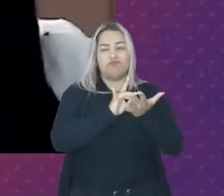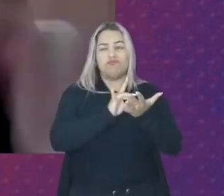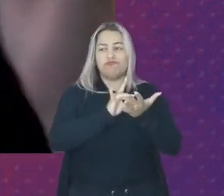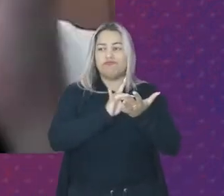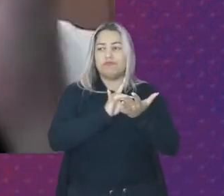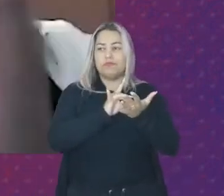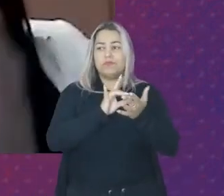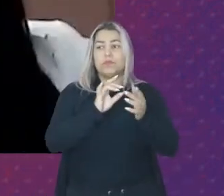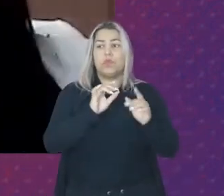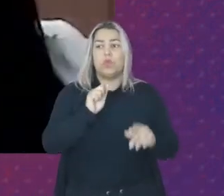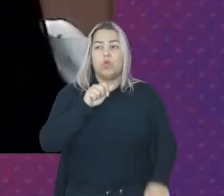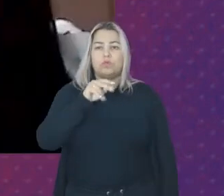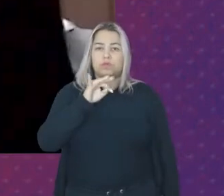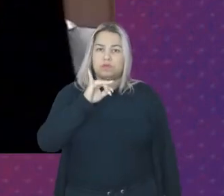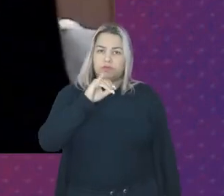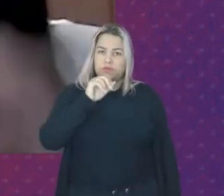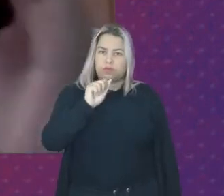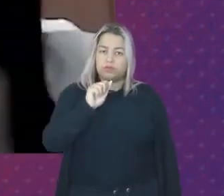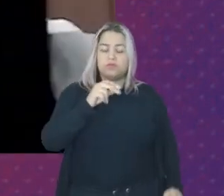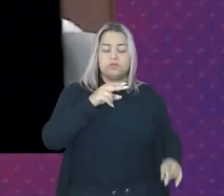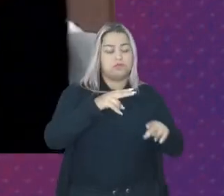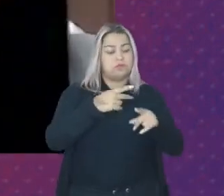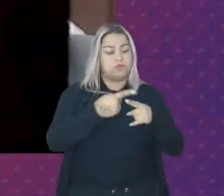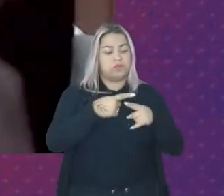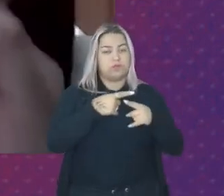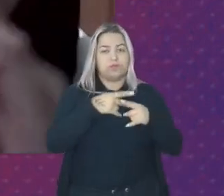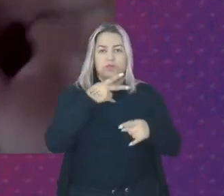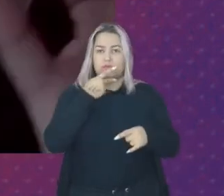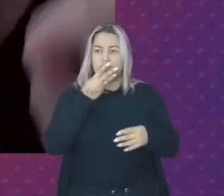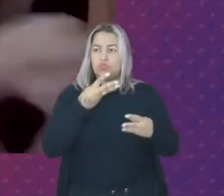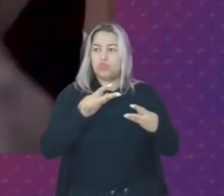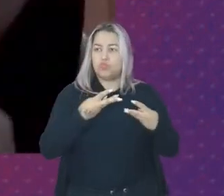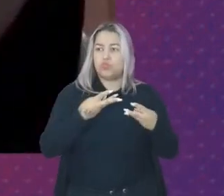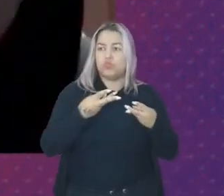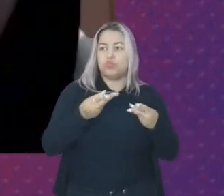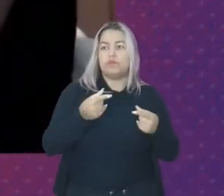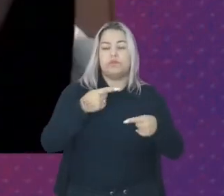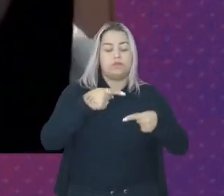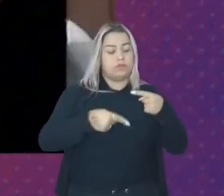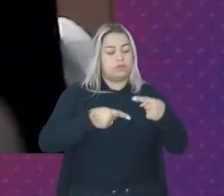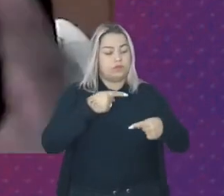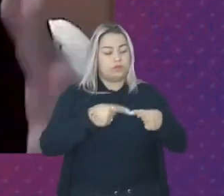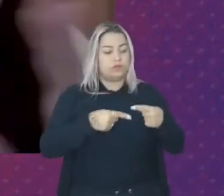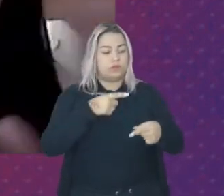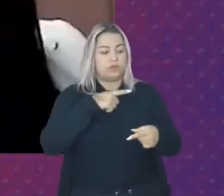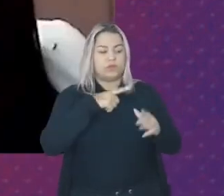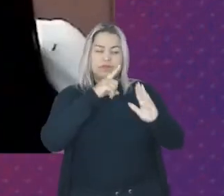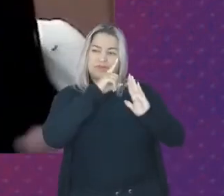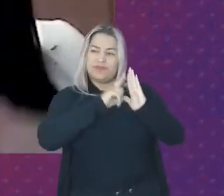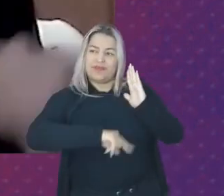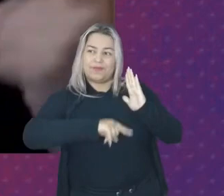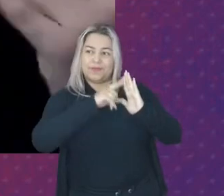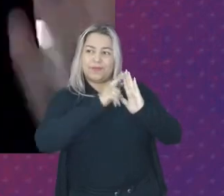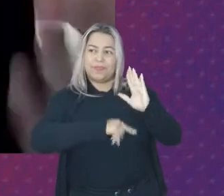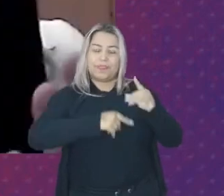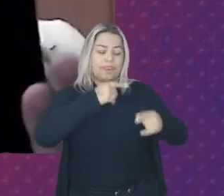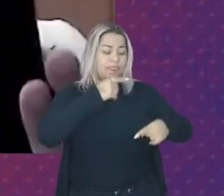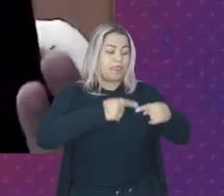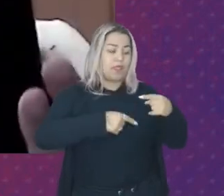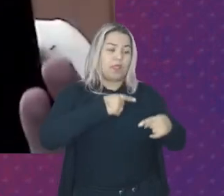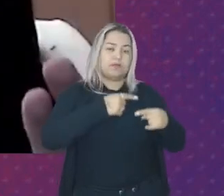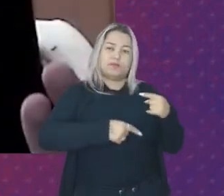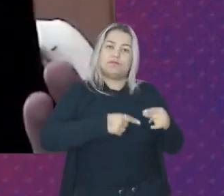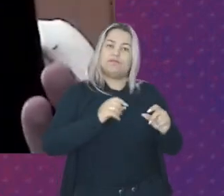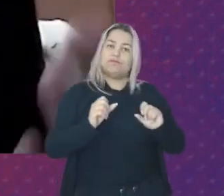verdadeiramente autêntica. E por que eu estou falando isso para você? Porque muitos políticos têm medo do cancelamento. Muitos políticos têm medo